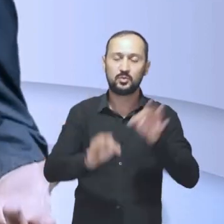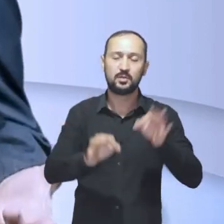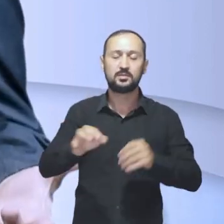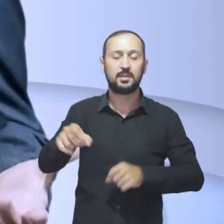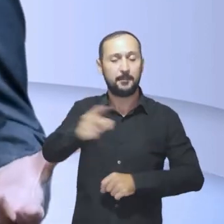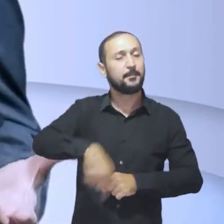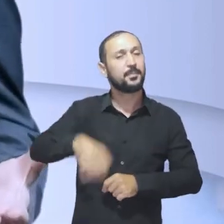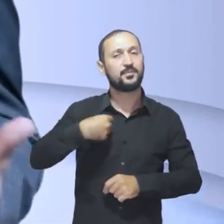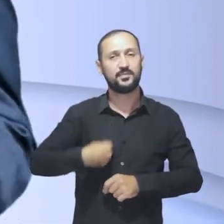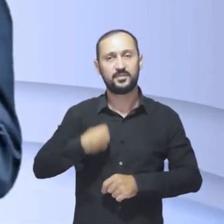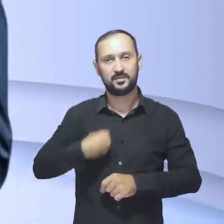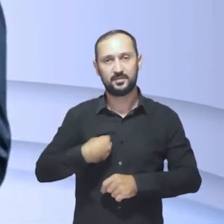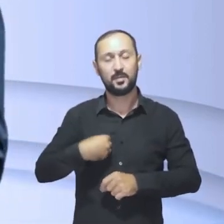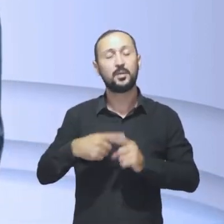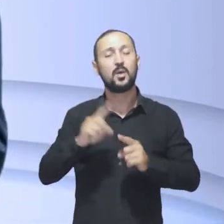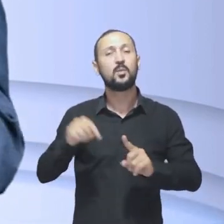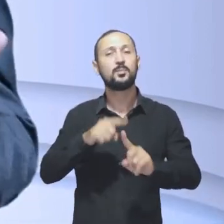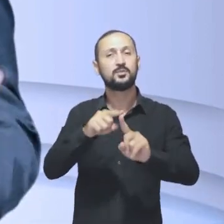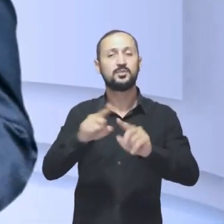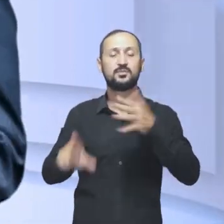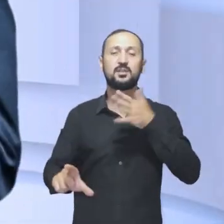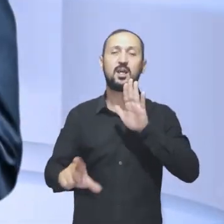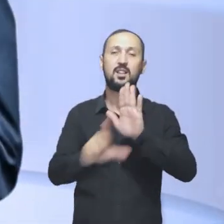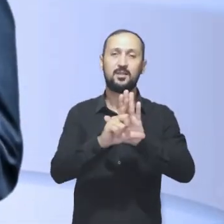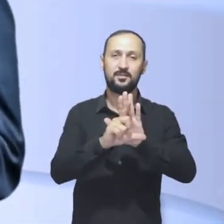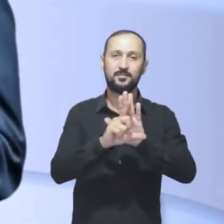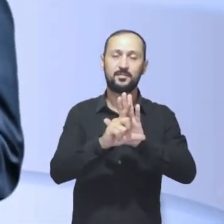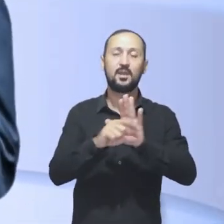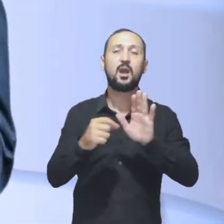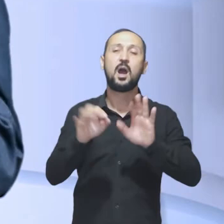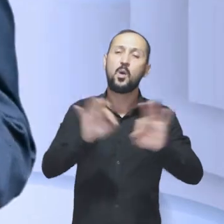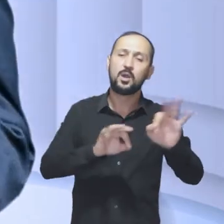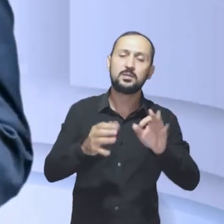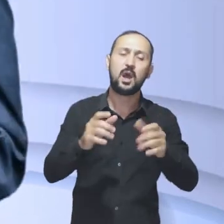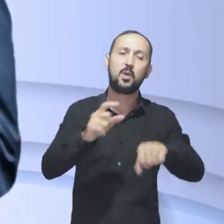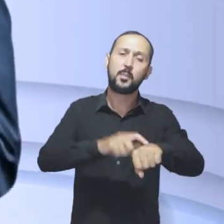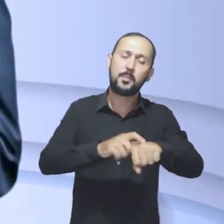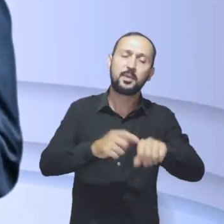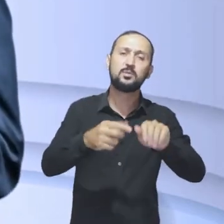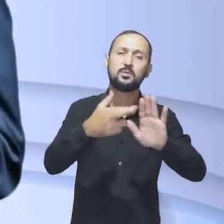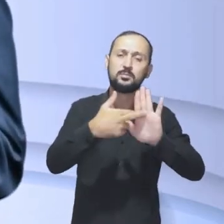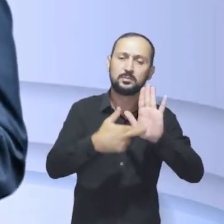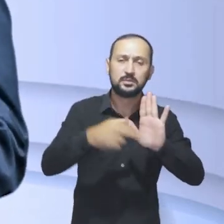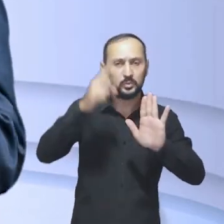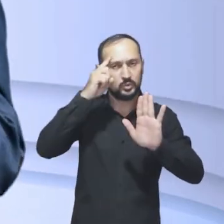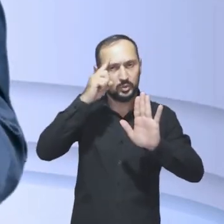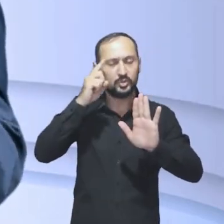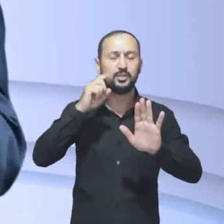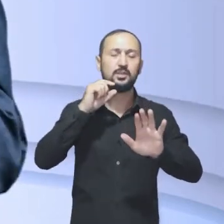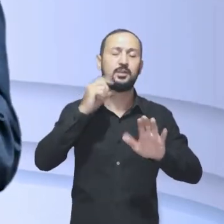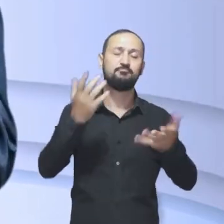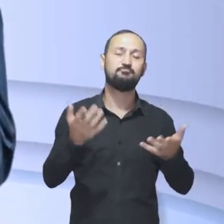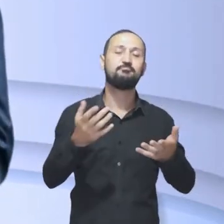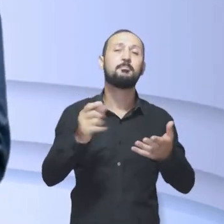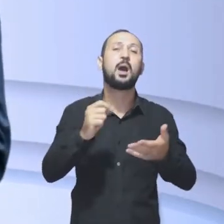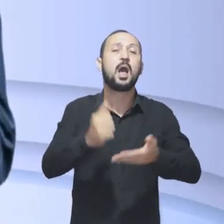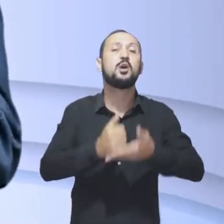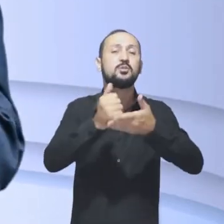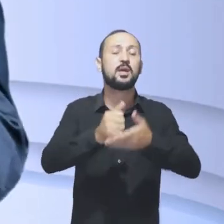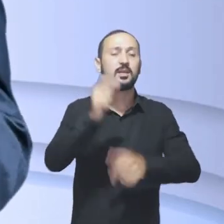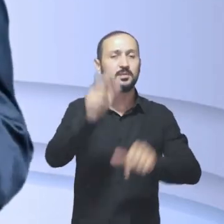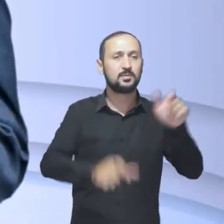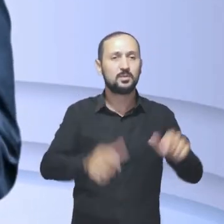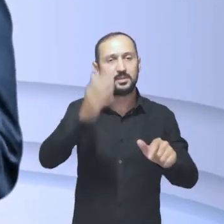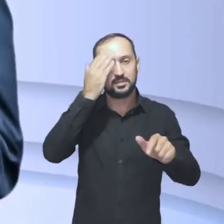esse é o objetivo de uma lei, tentar regrar situações do cotidiano de maneira a que as pessoas saibam como se